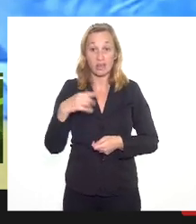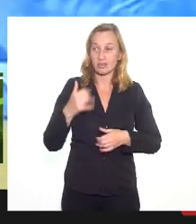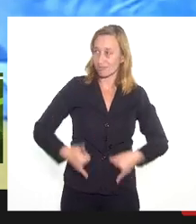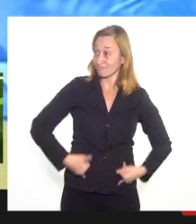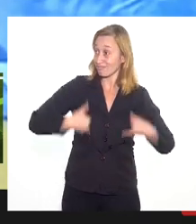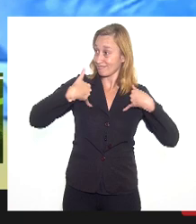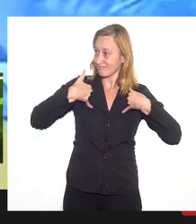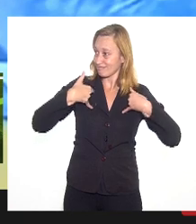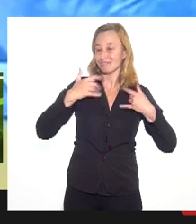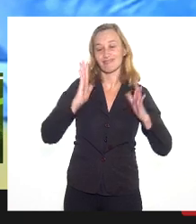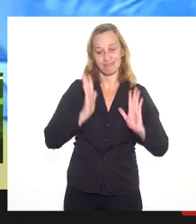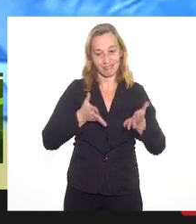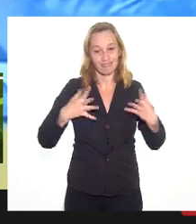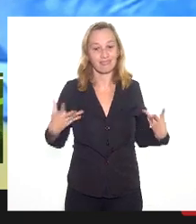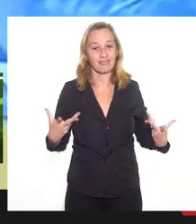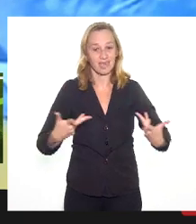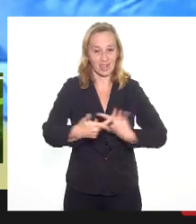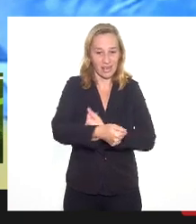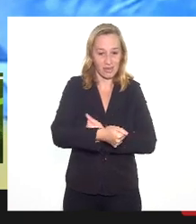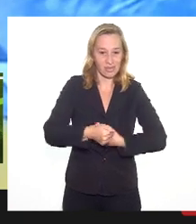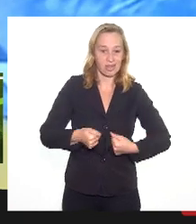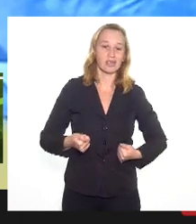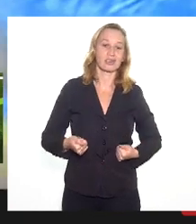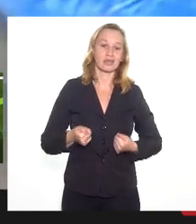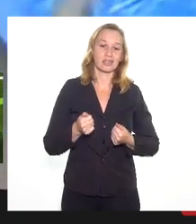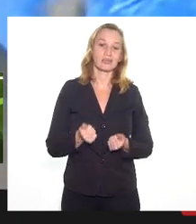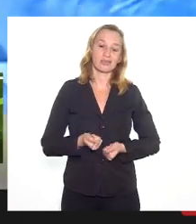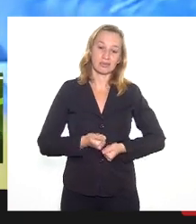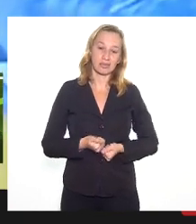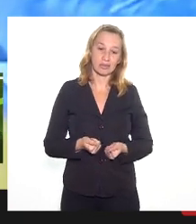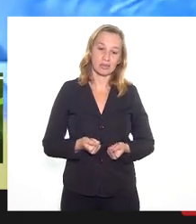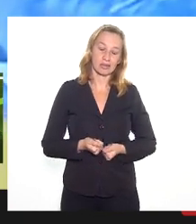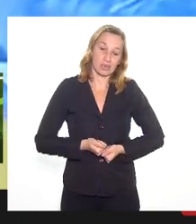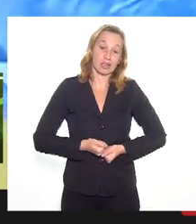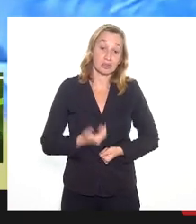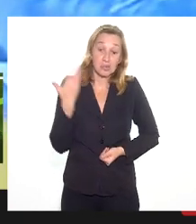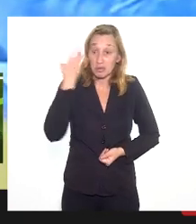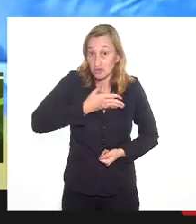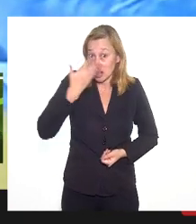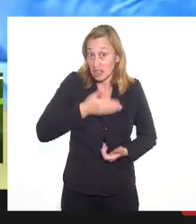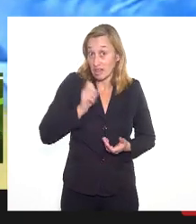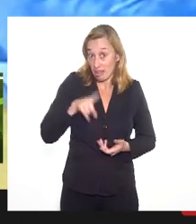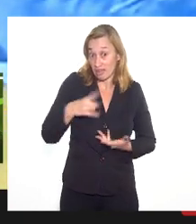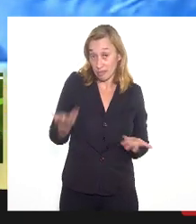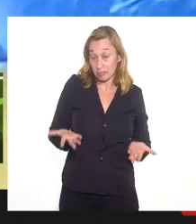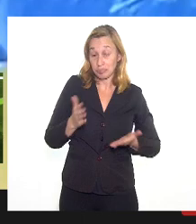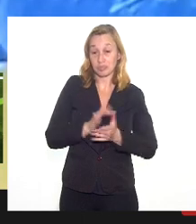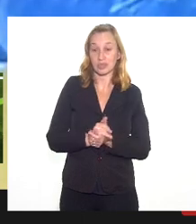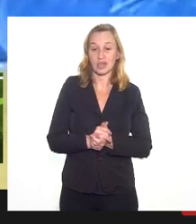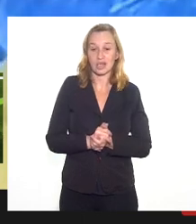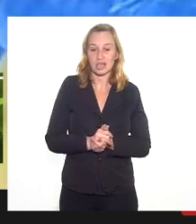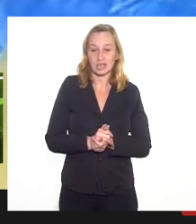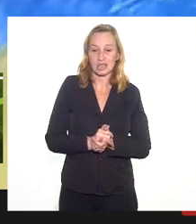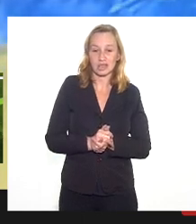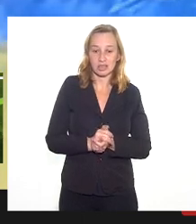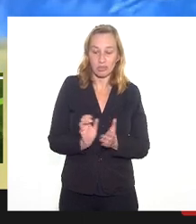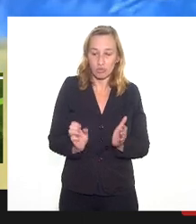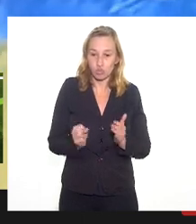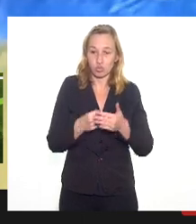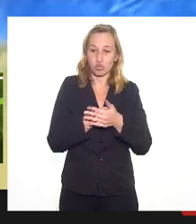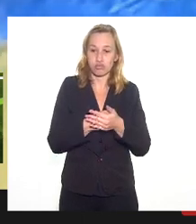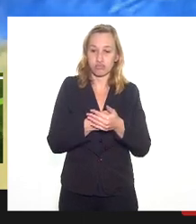umas lideranças lá maravilhosas, mas estão invisibilizadas, inclusive, dos olhos humanos. Estão abaixo da linha